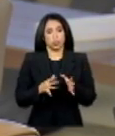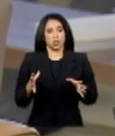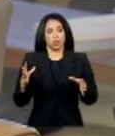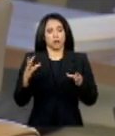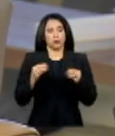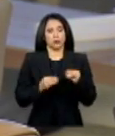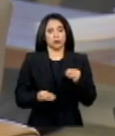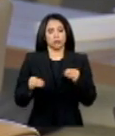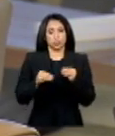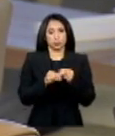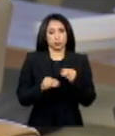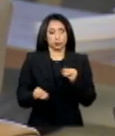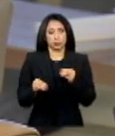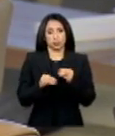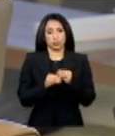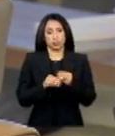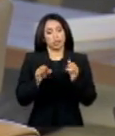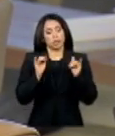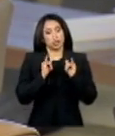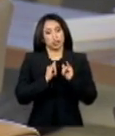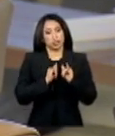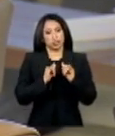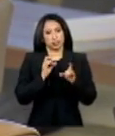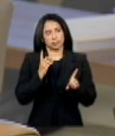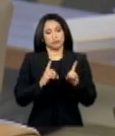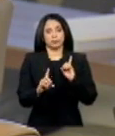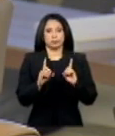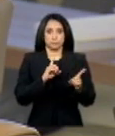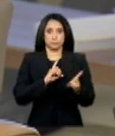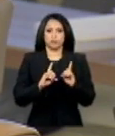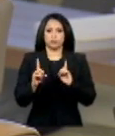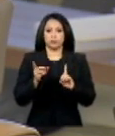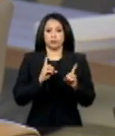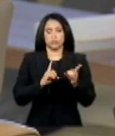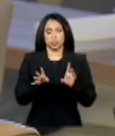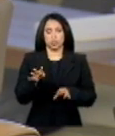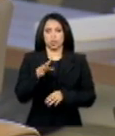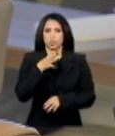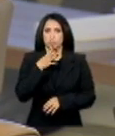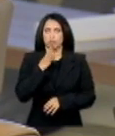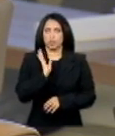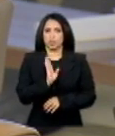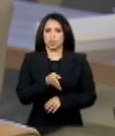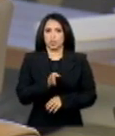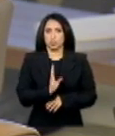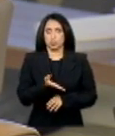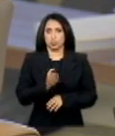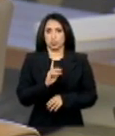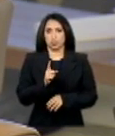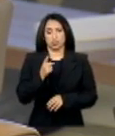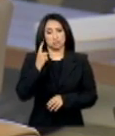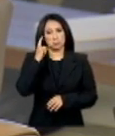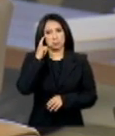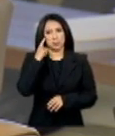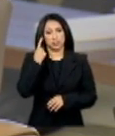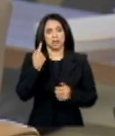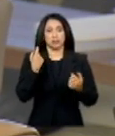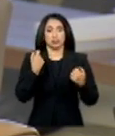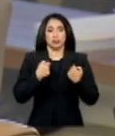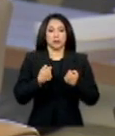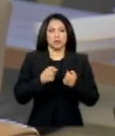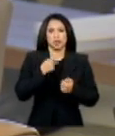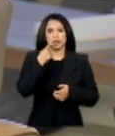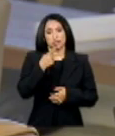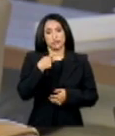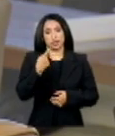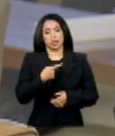voto e se que a discussão obviamente é é conhecida não creio ser necessário revisar os argumentos